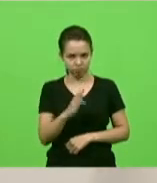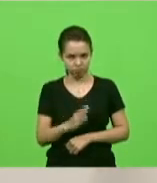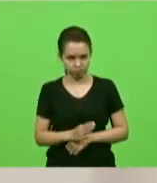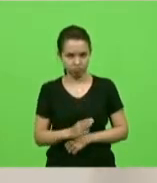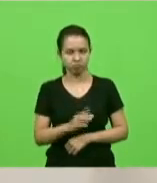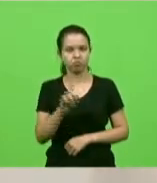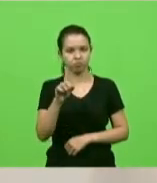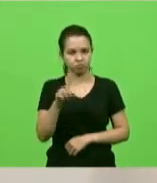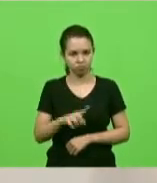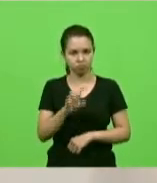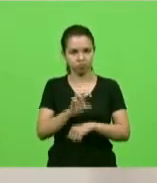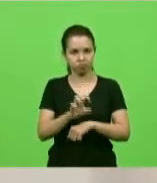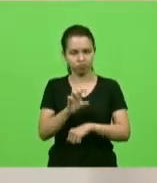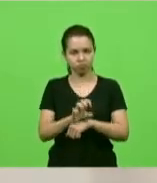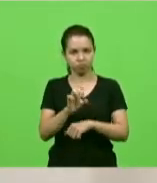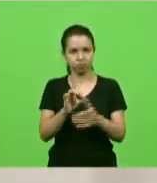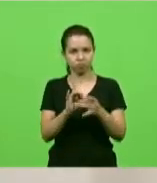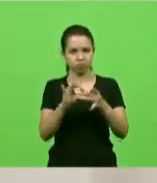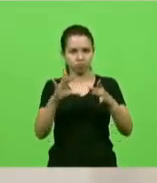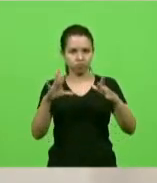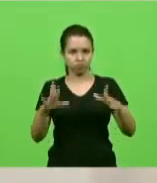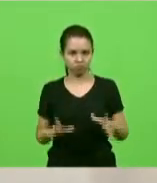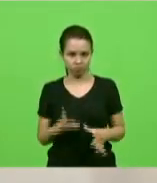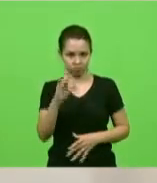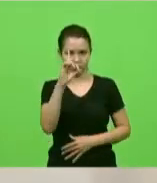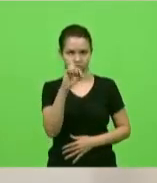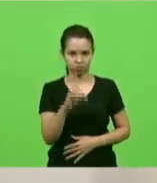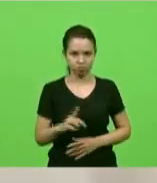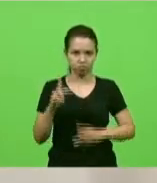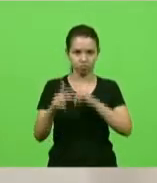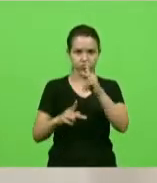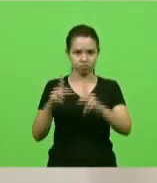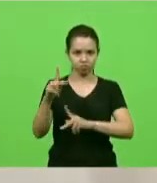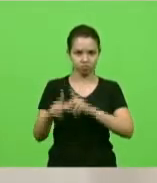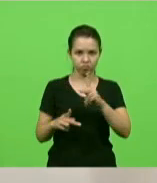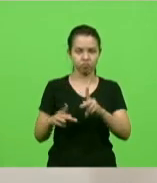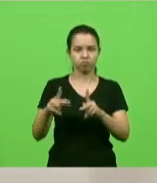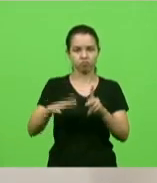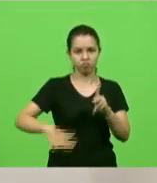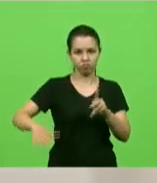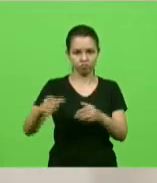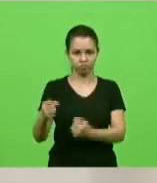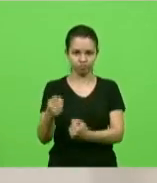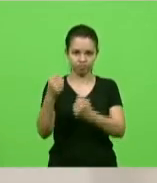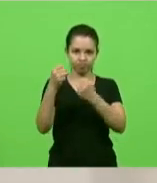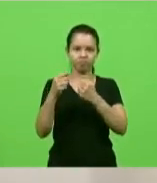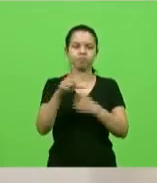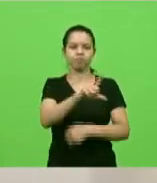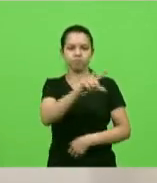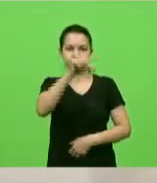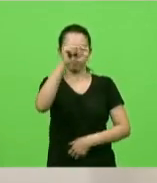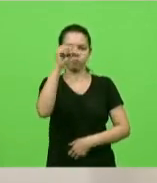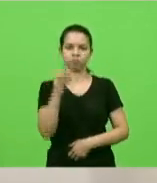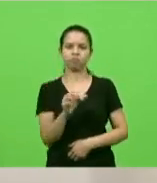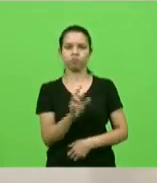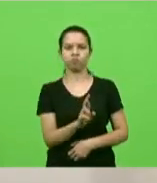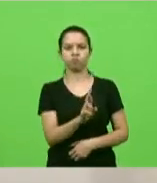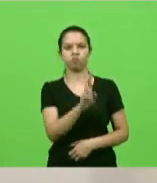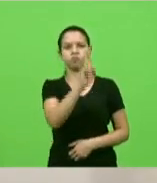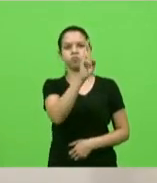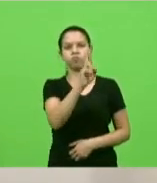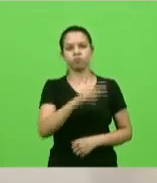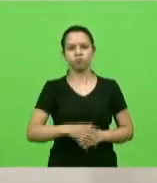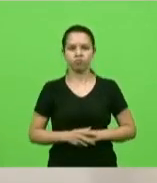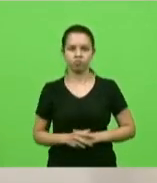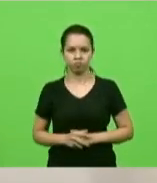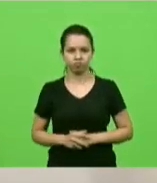direito e que todo o poder emana do povo que o exerce por meio de seus representantes. Dessa forma, na